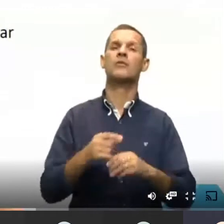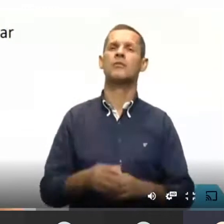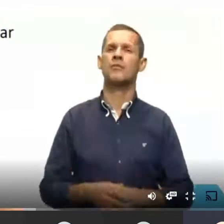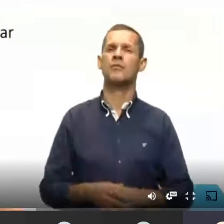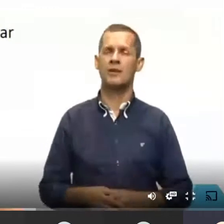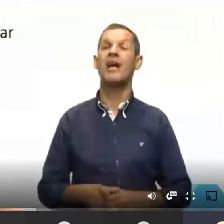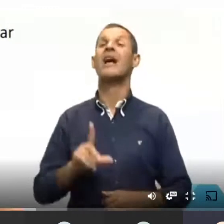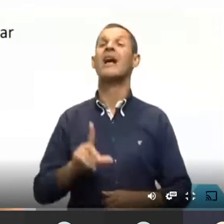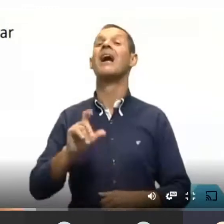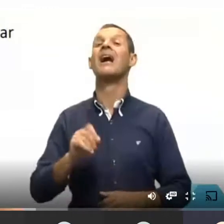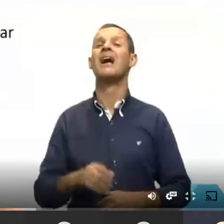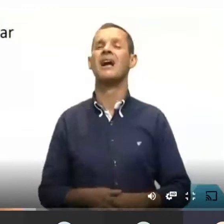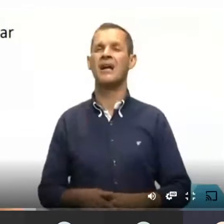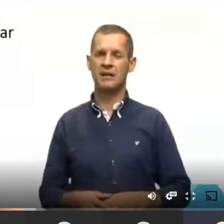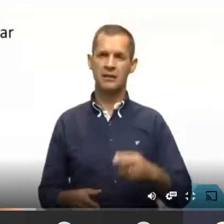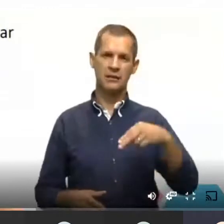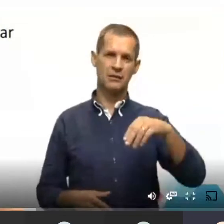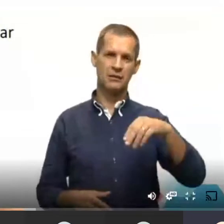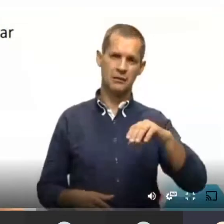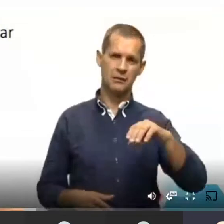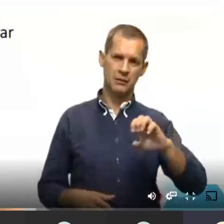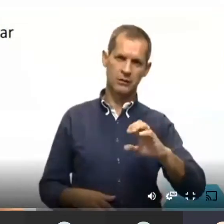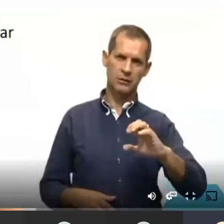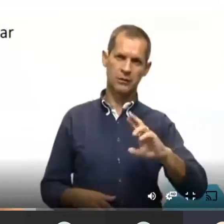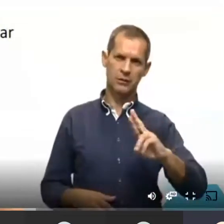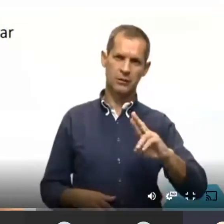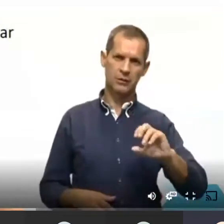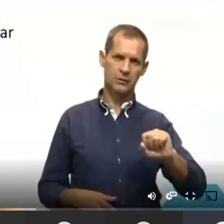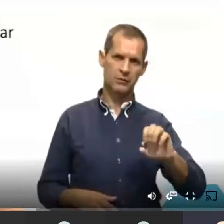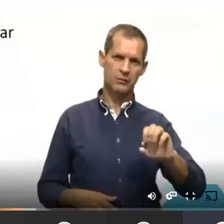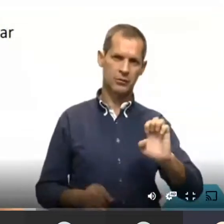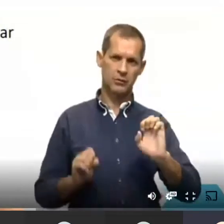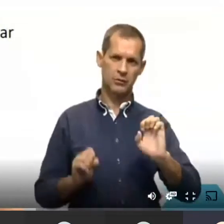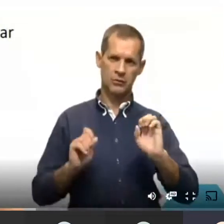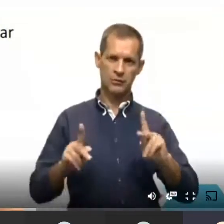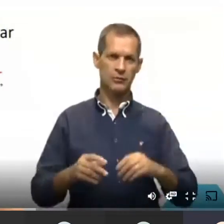tipo? É a necrose, ok?